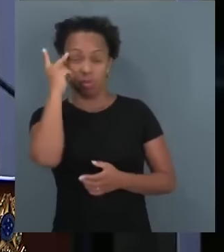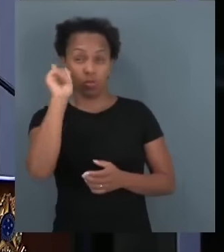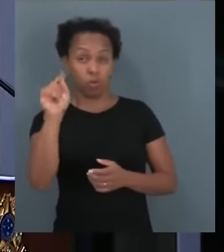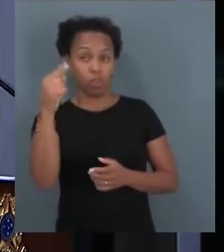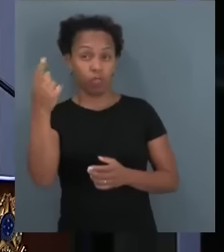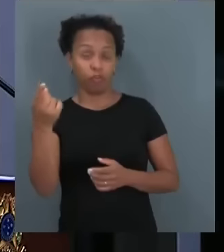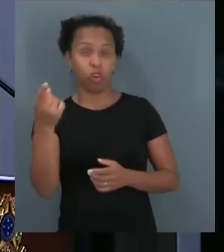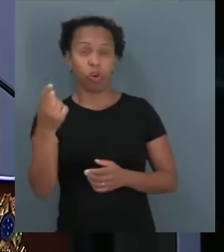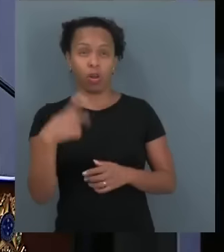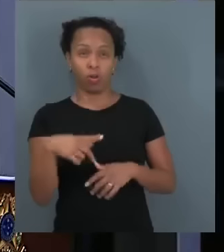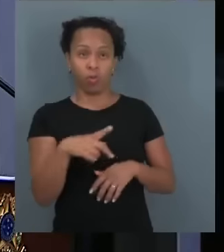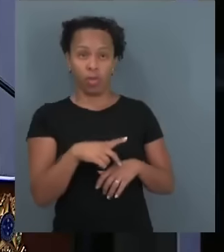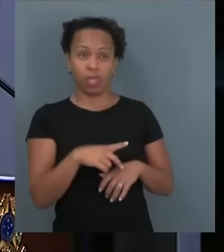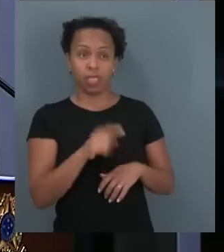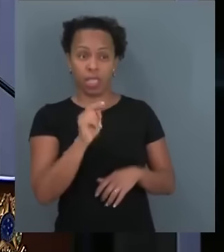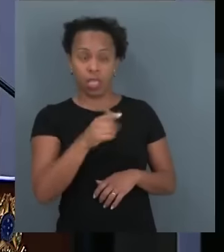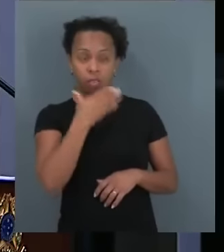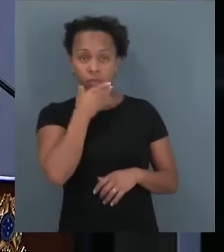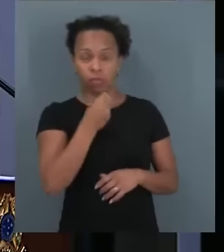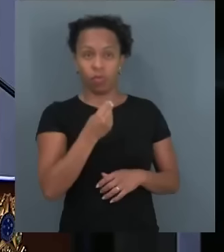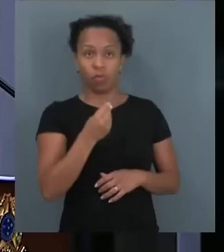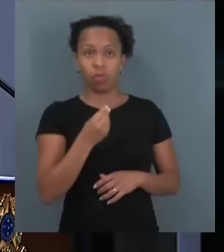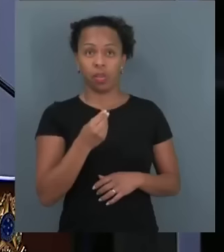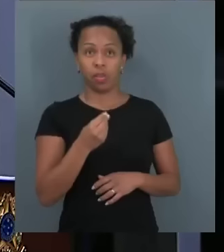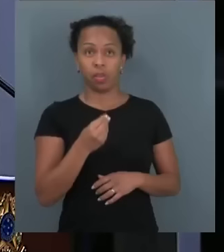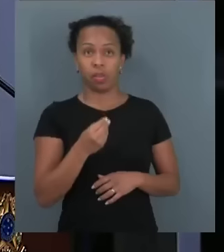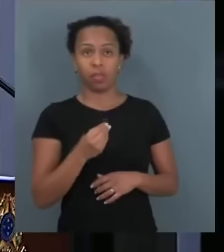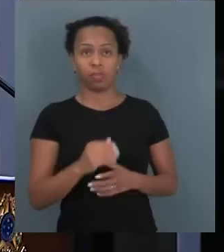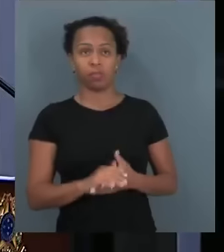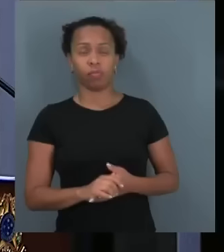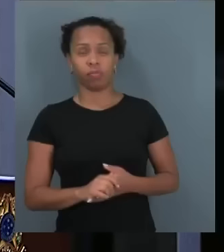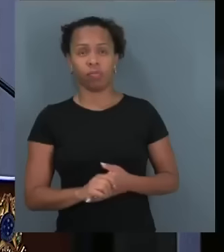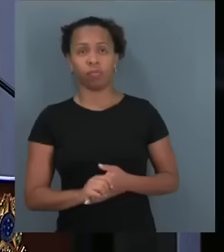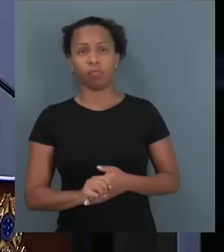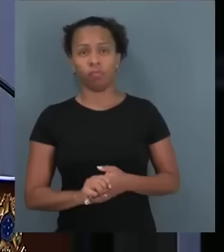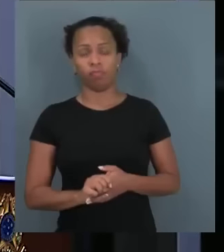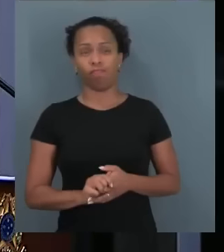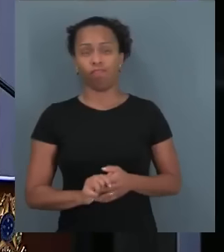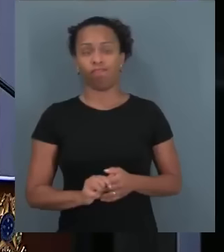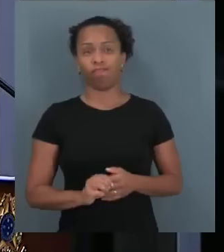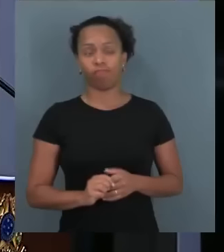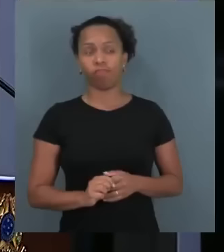E esse homem está comendo o pão que o diabo amassou.